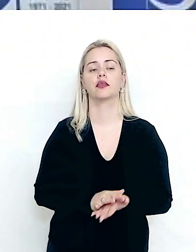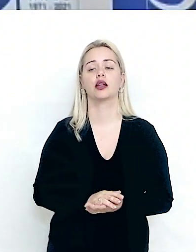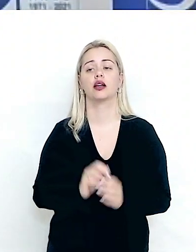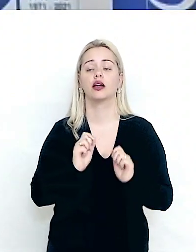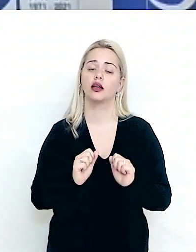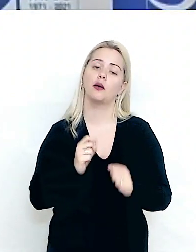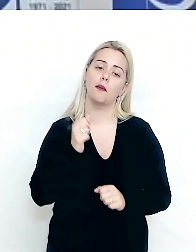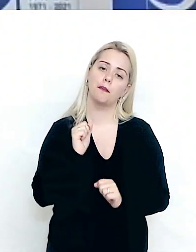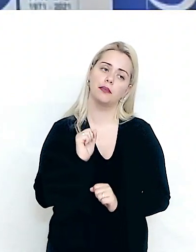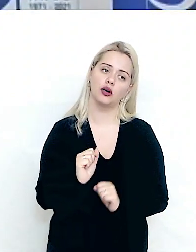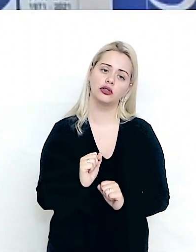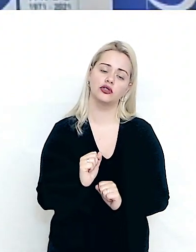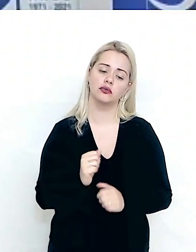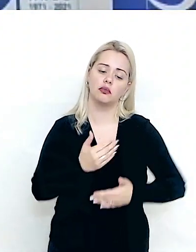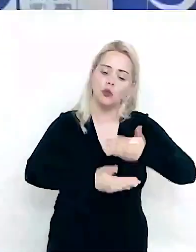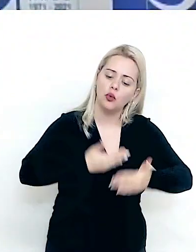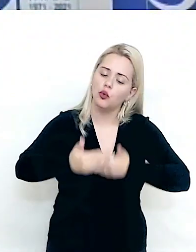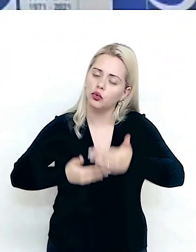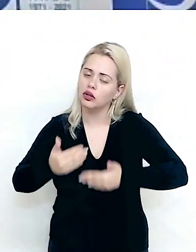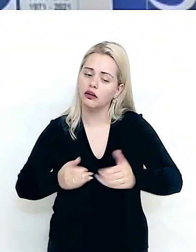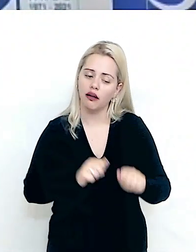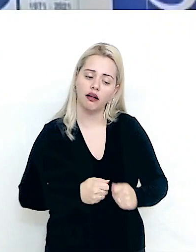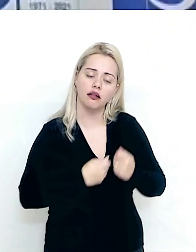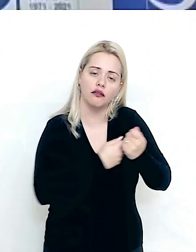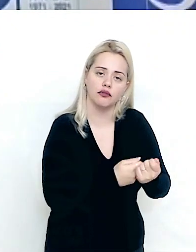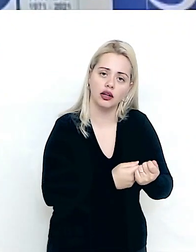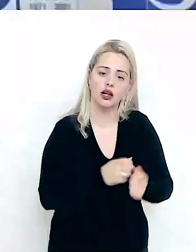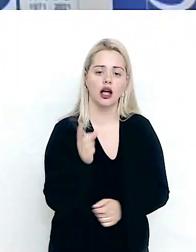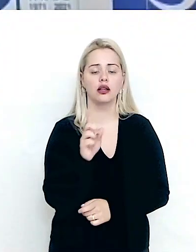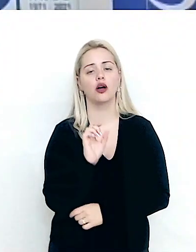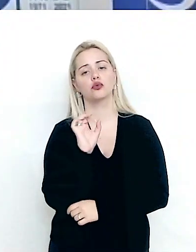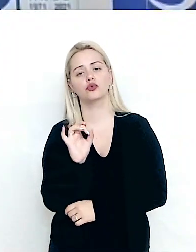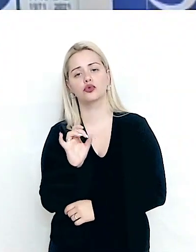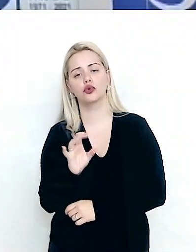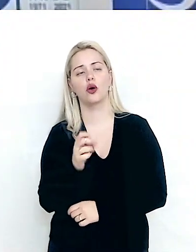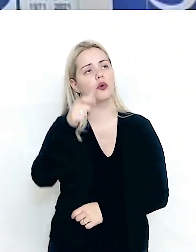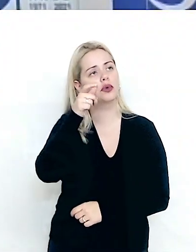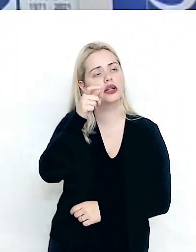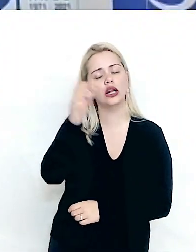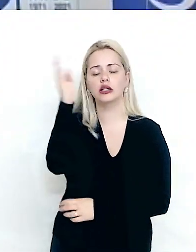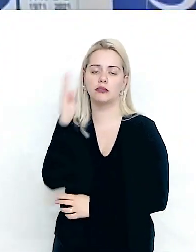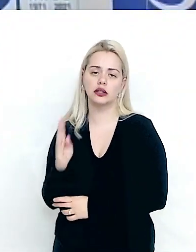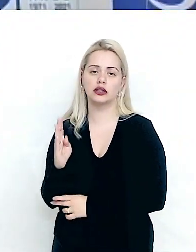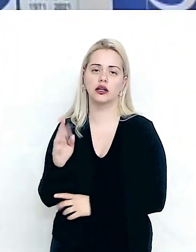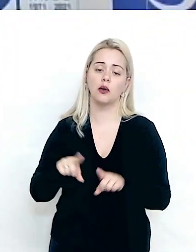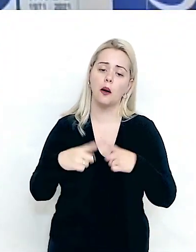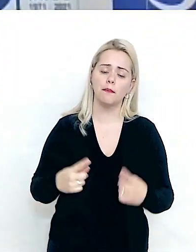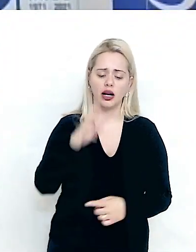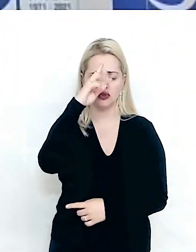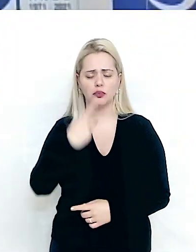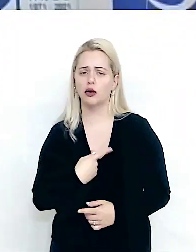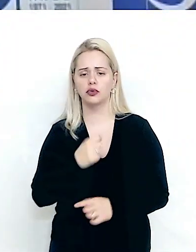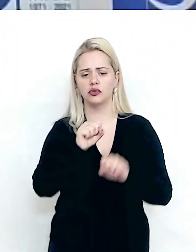tratado dessa maneira, com vistas a defender o próprio, não apenas o interesse brasileiro, mas o próprio